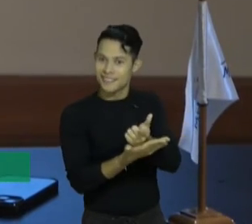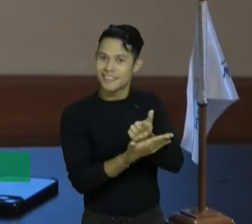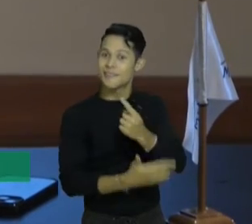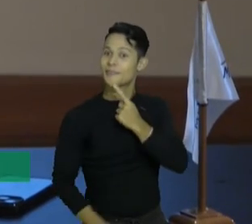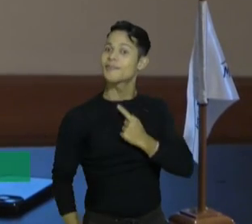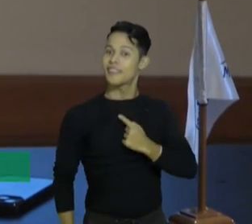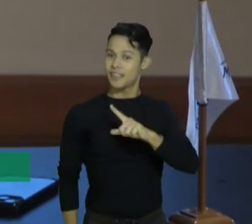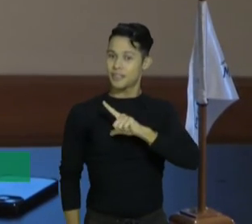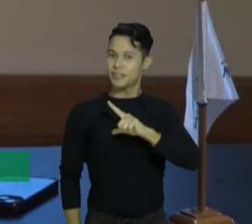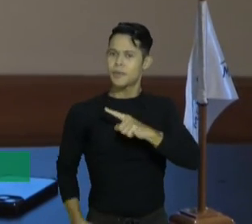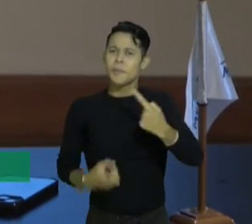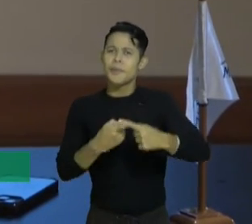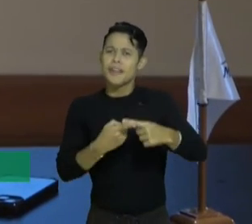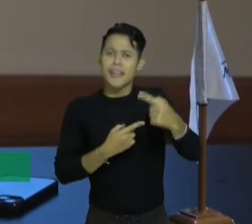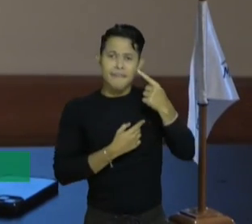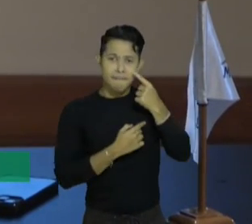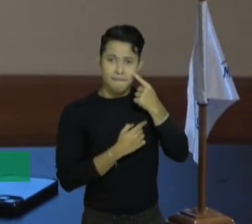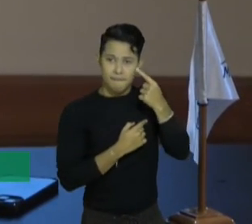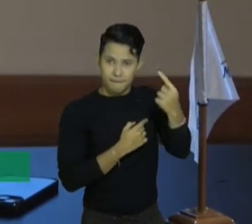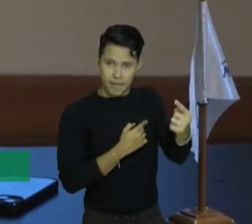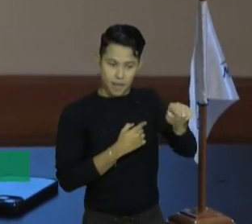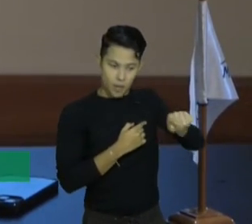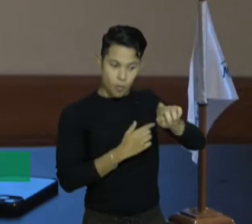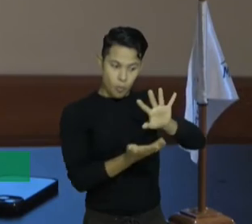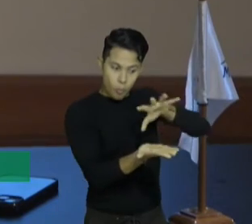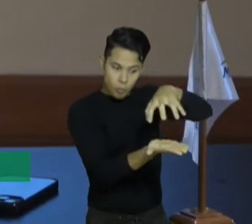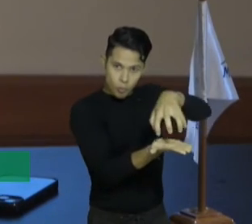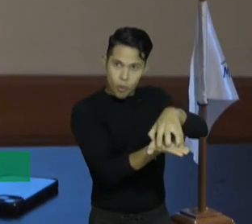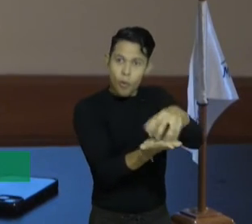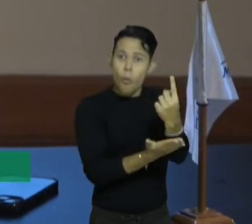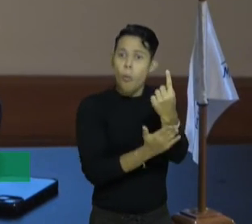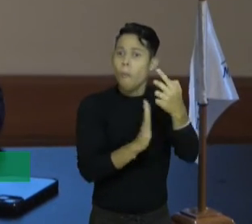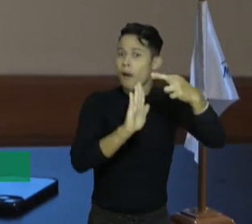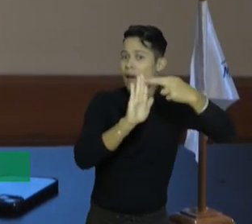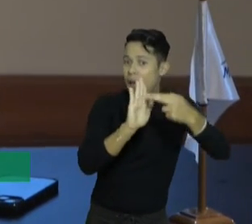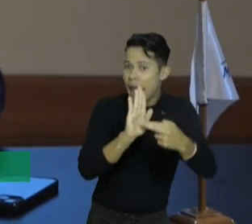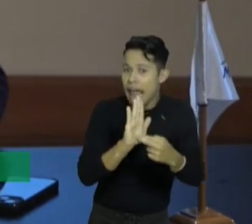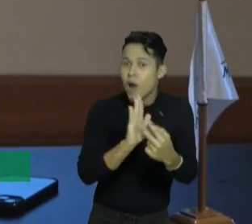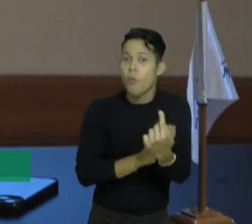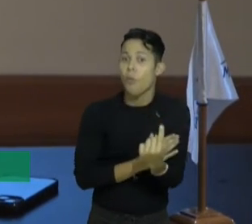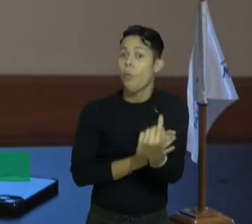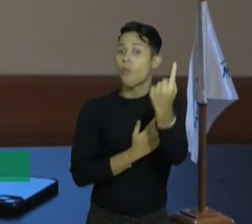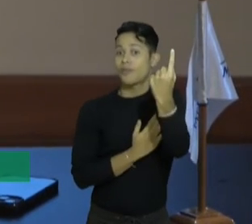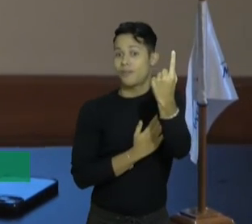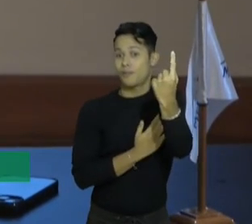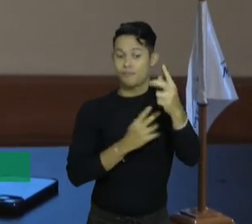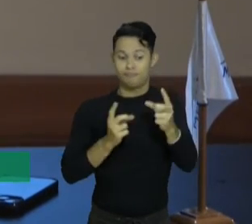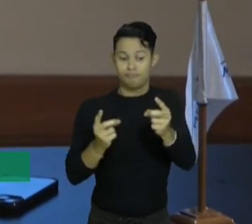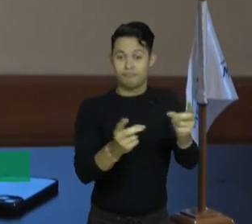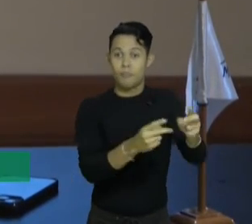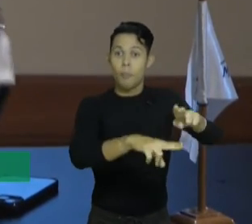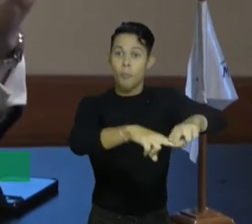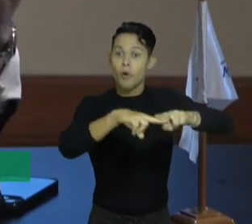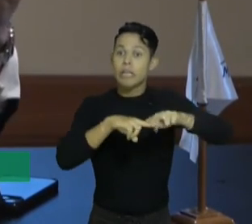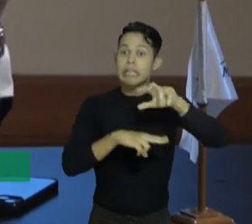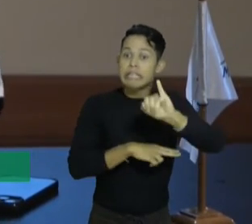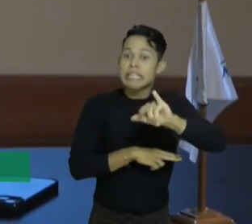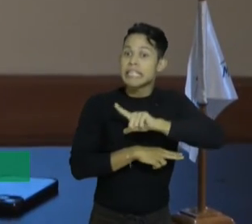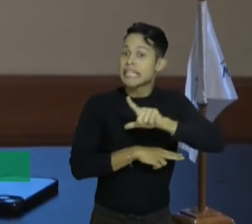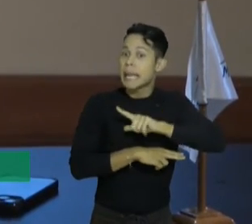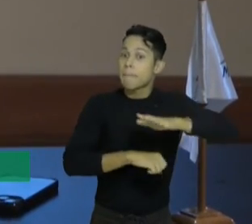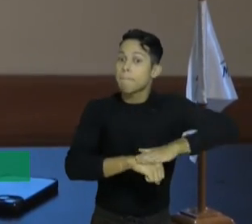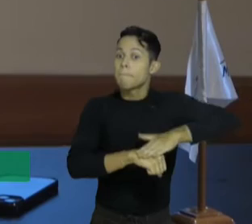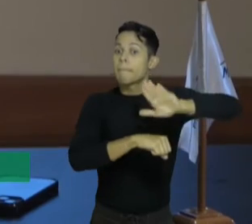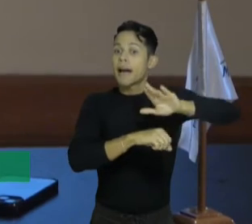bloco como um mercado único né o único mercado regras comuns ou harmonizadas então quanto mais comércio intrabloco mais comércio